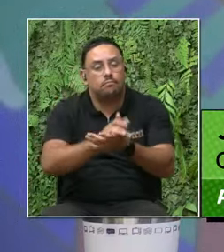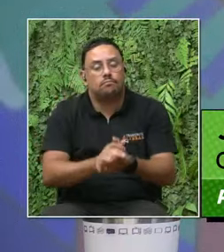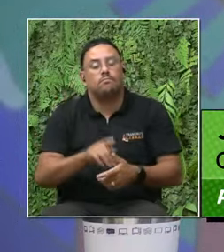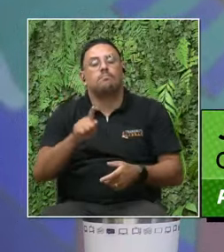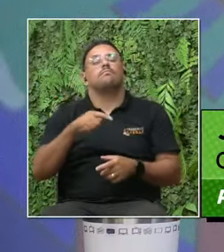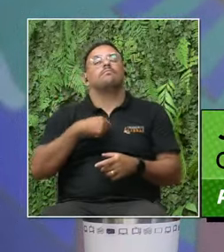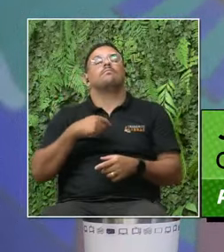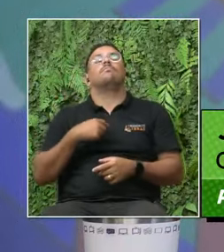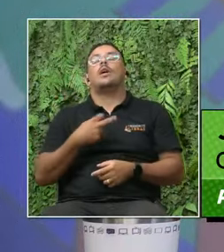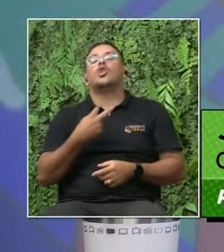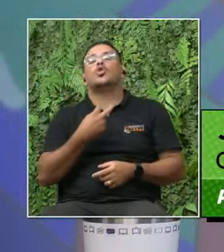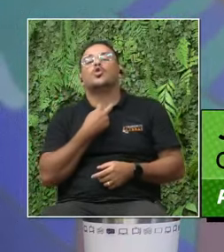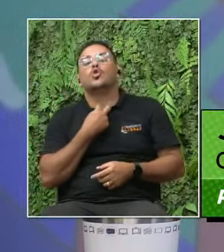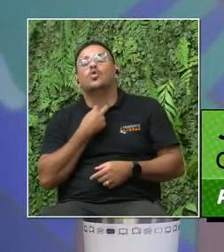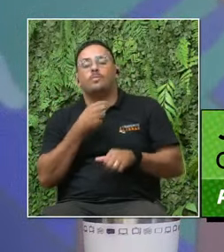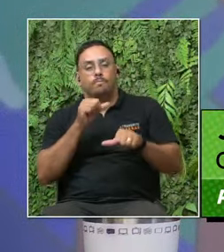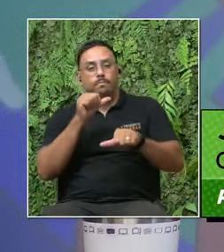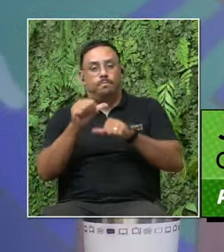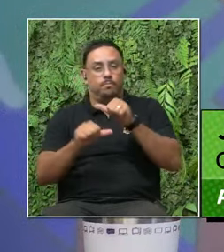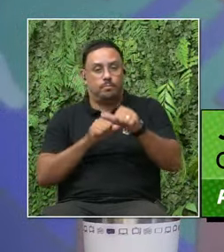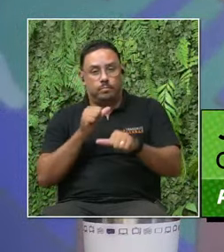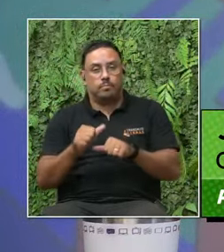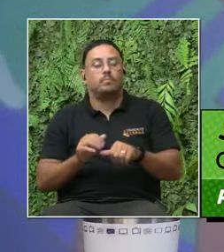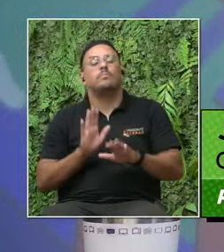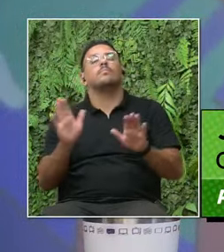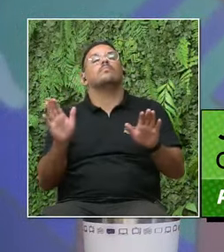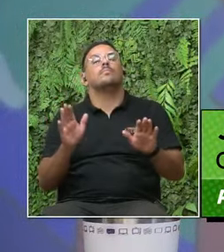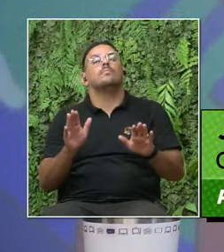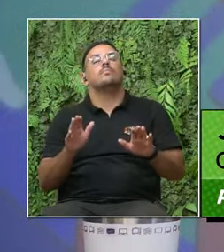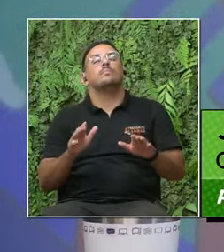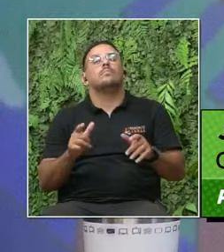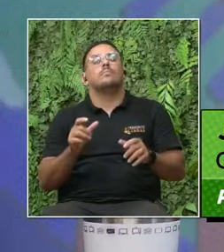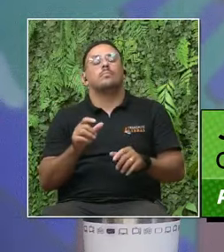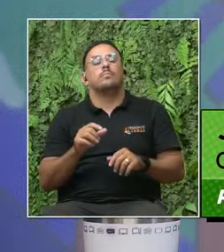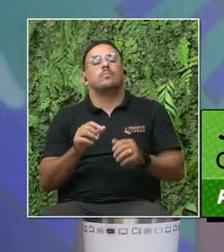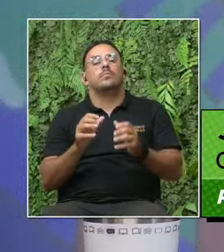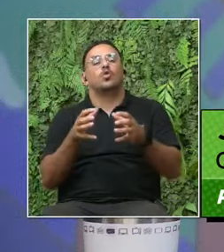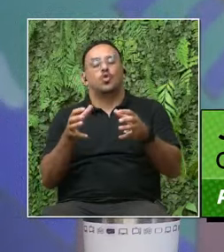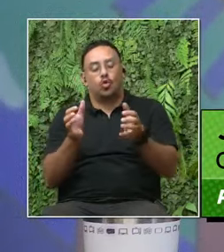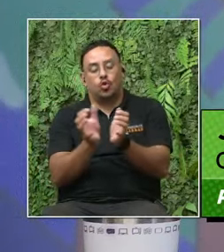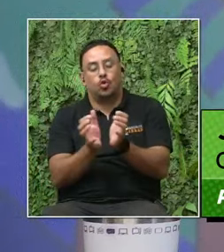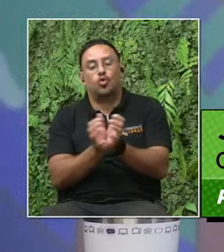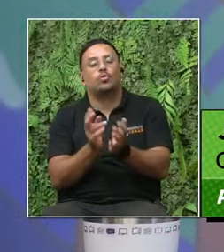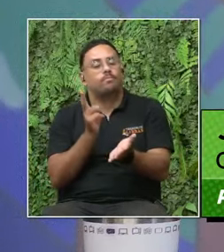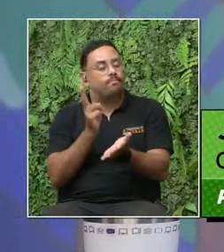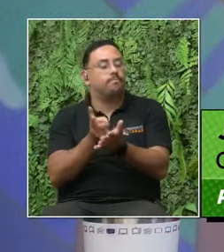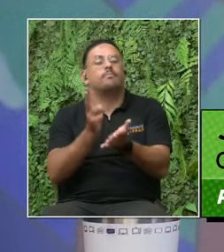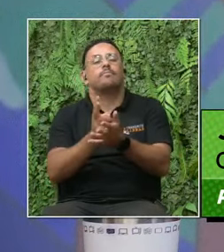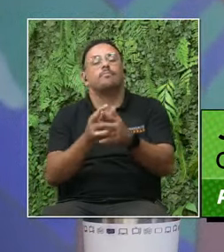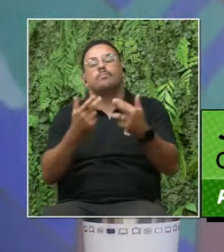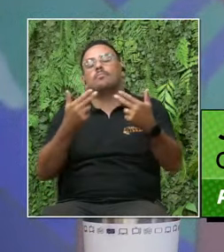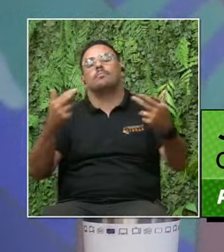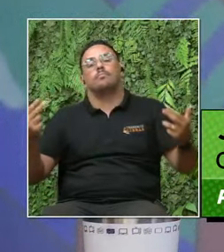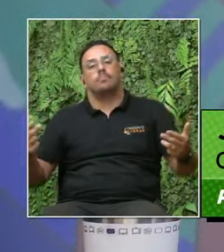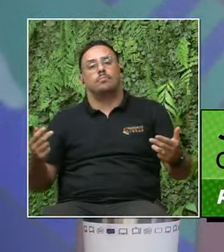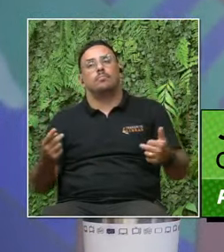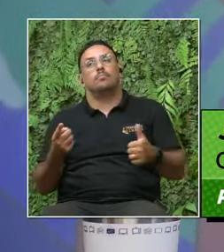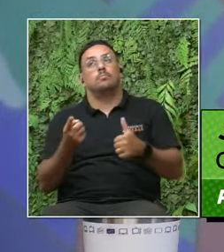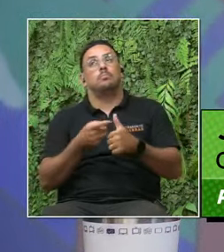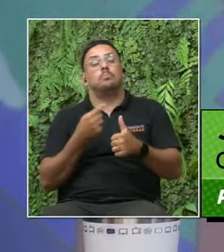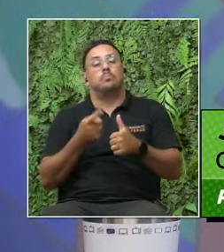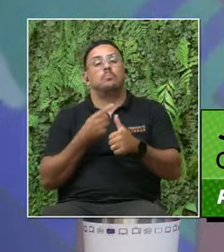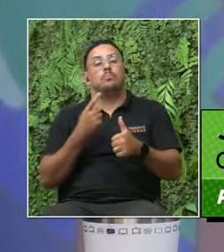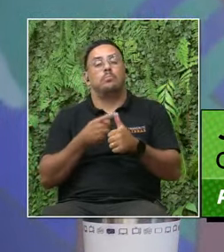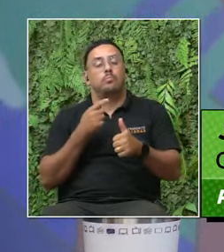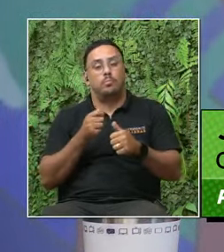mas o que não pode mudar o que não pode mudar é o comportamento da equipe e várias vezes ele falou isso inclusive na na primeira entrevista